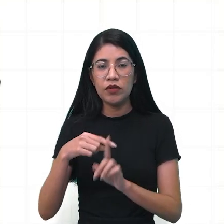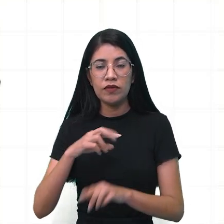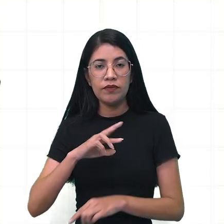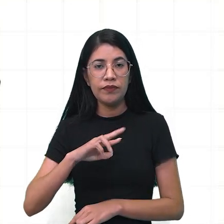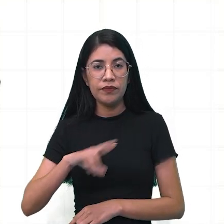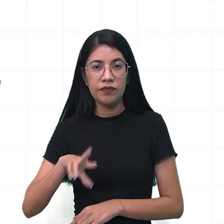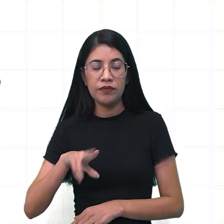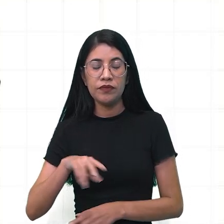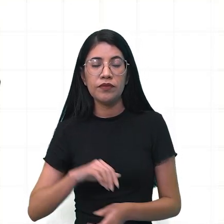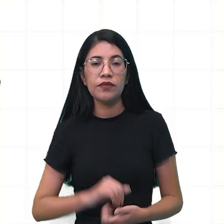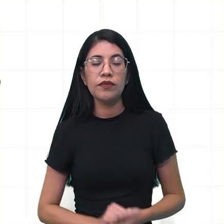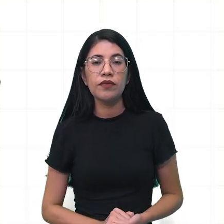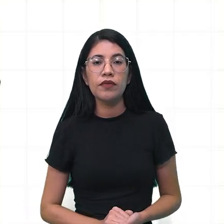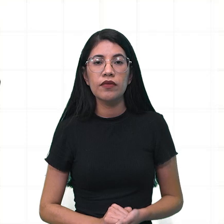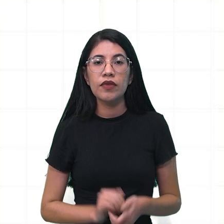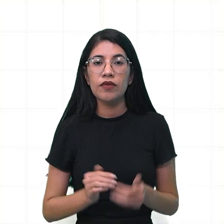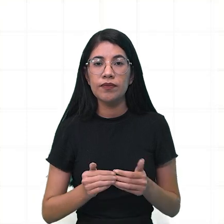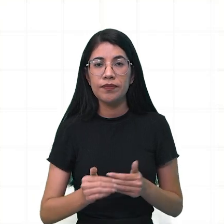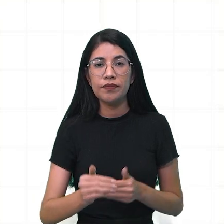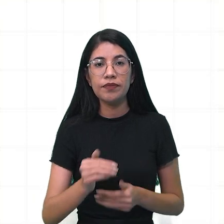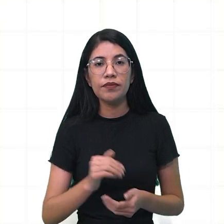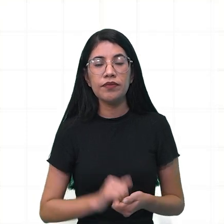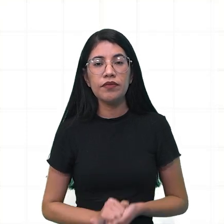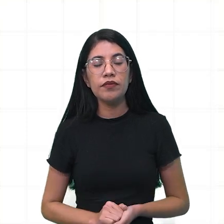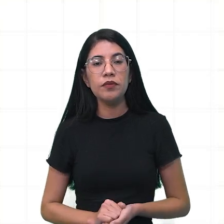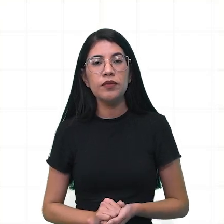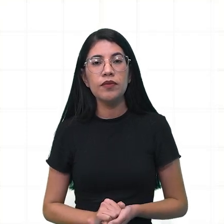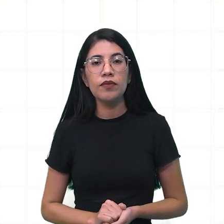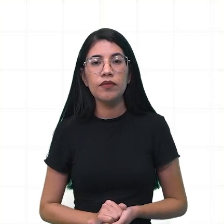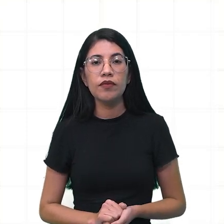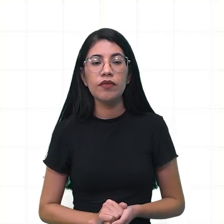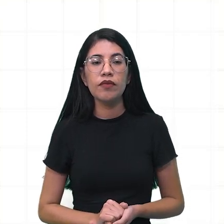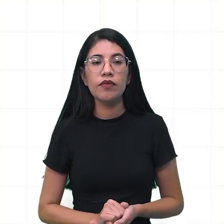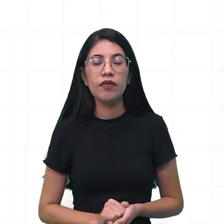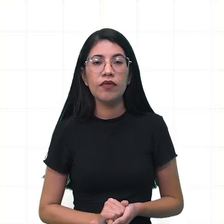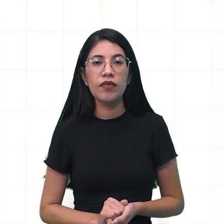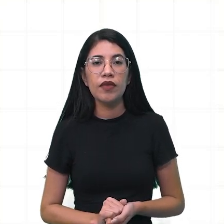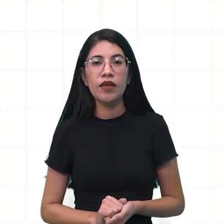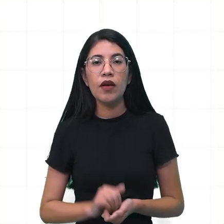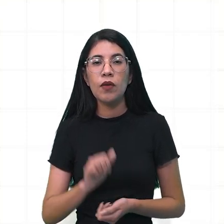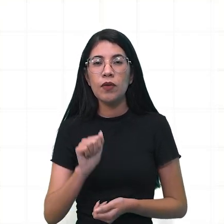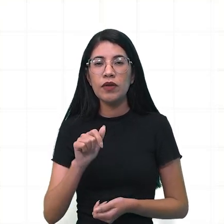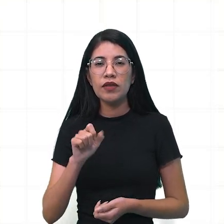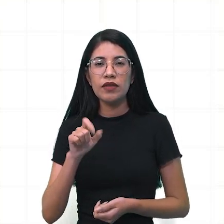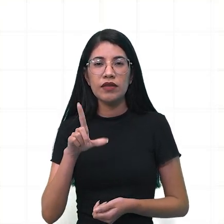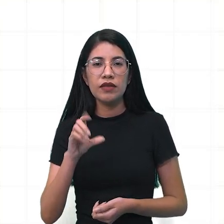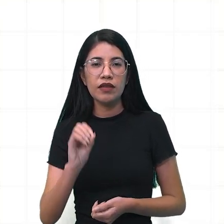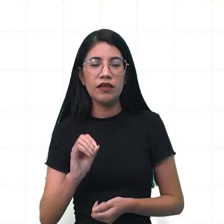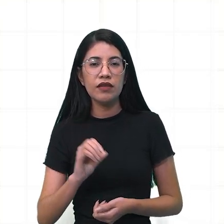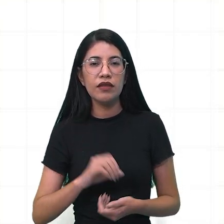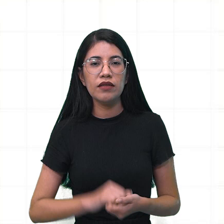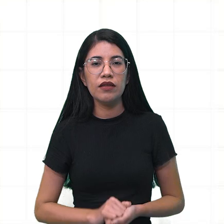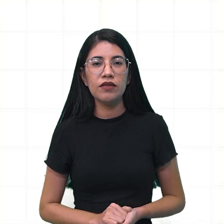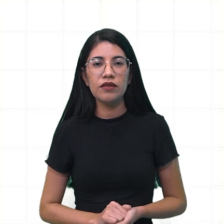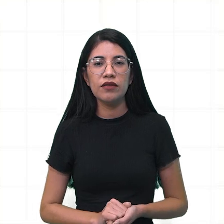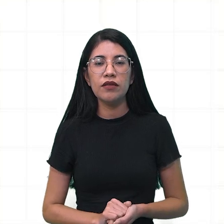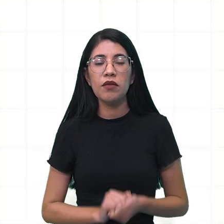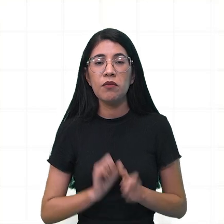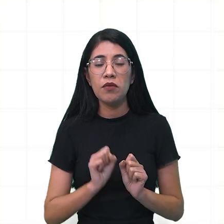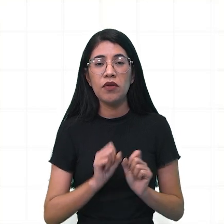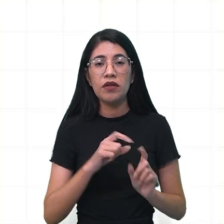Tá certo vamos seguindo aí pessoal saldo uma diferença que pode ser positiva